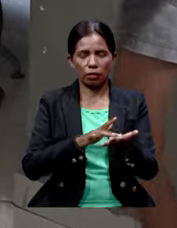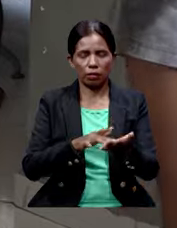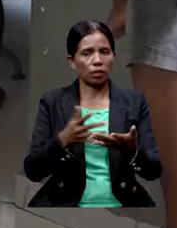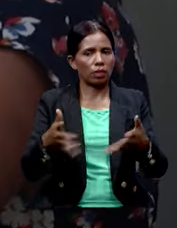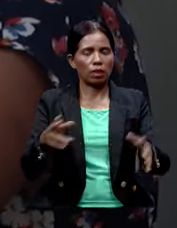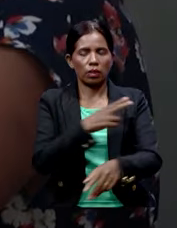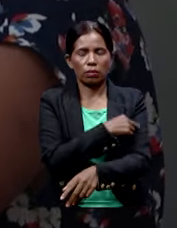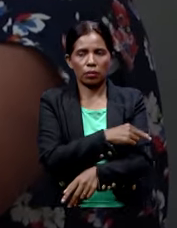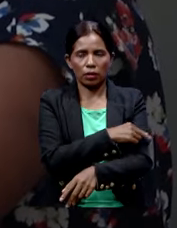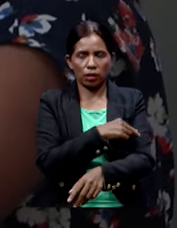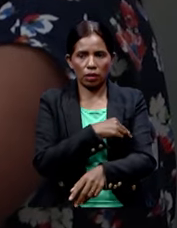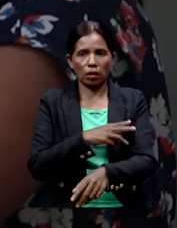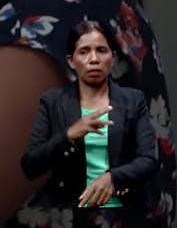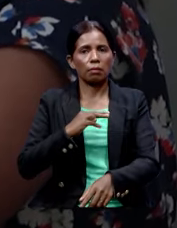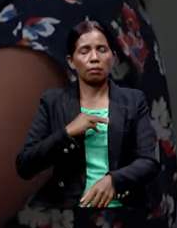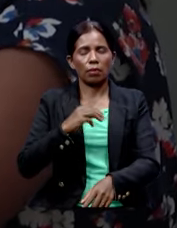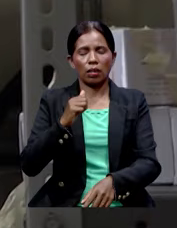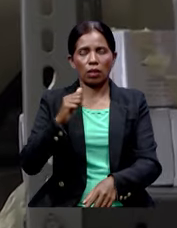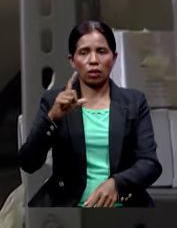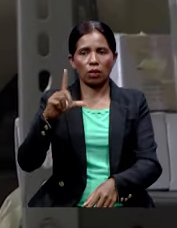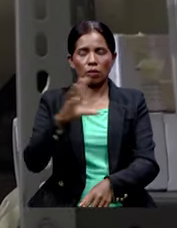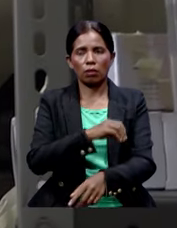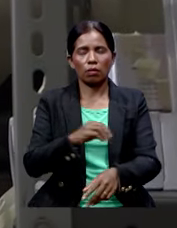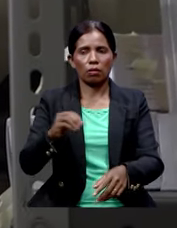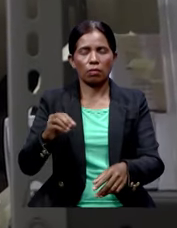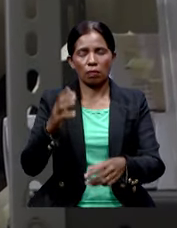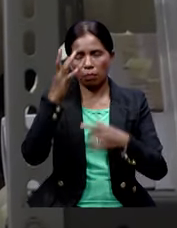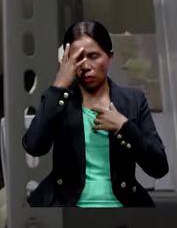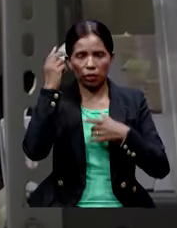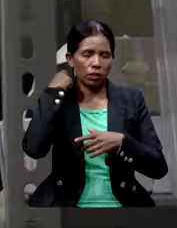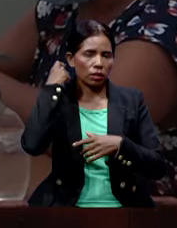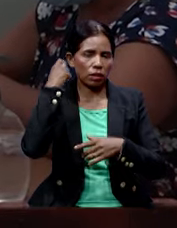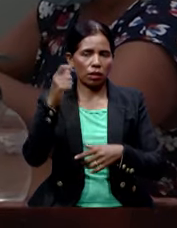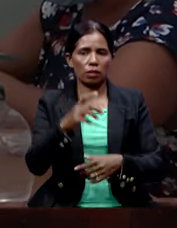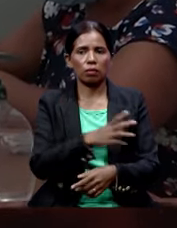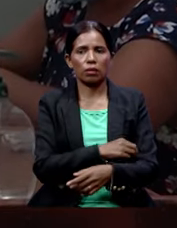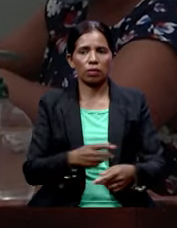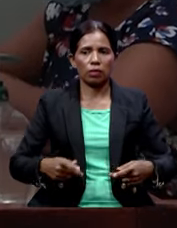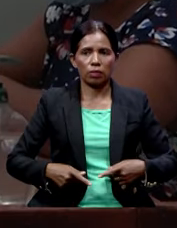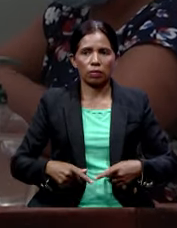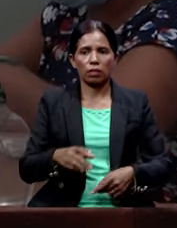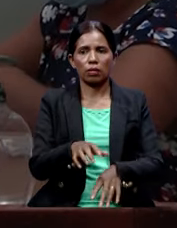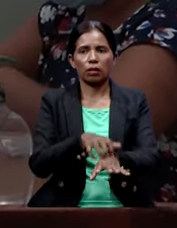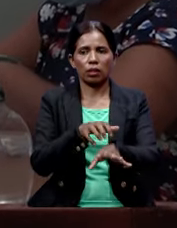a posto saúde maloa, mak ai muruk tensaun estomuk no isin Qatar. Selina Lopez, Dilma Suzeti, Ziemen.